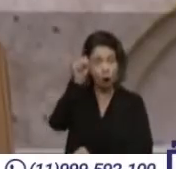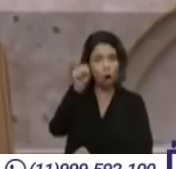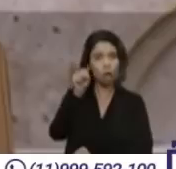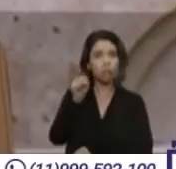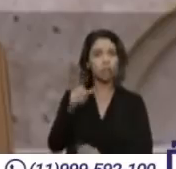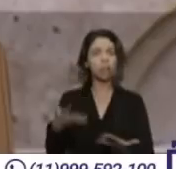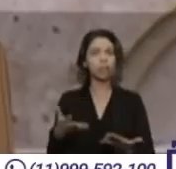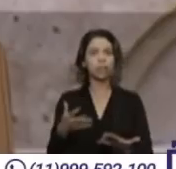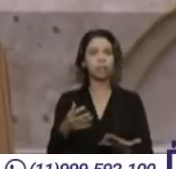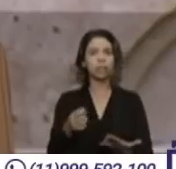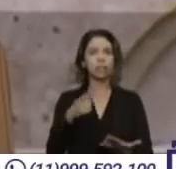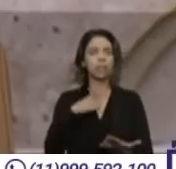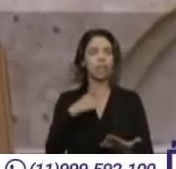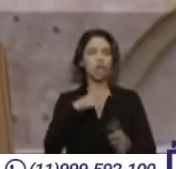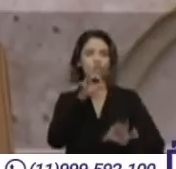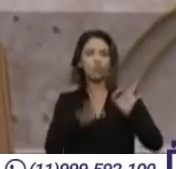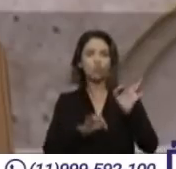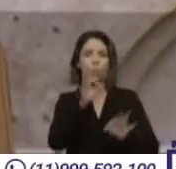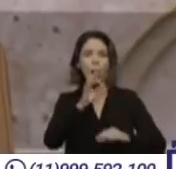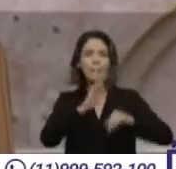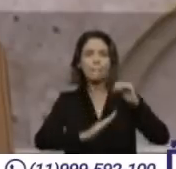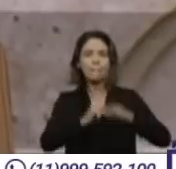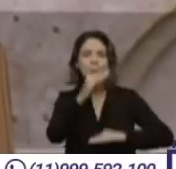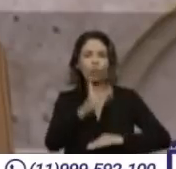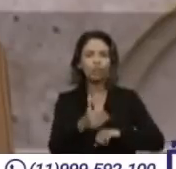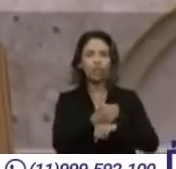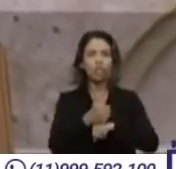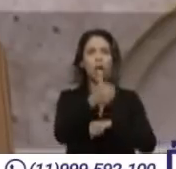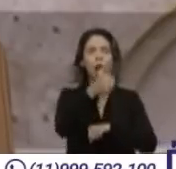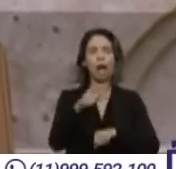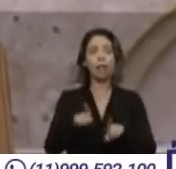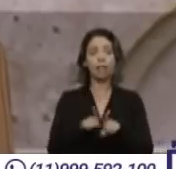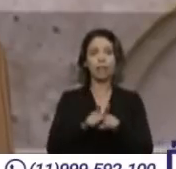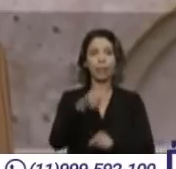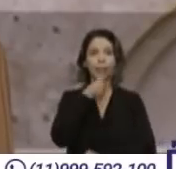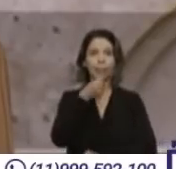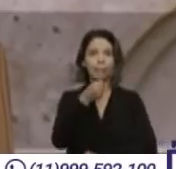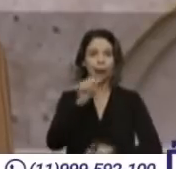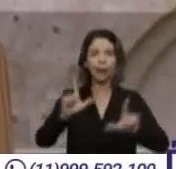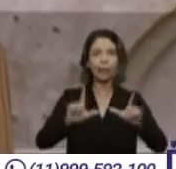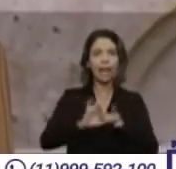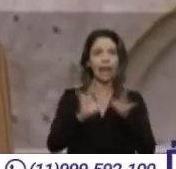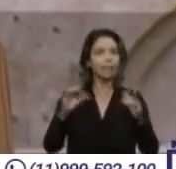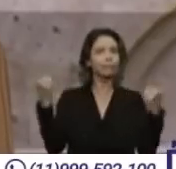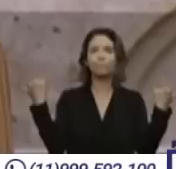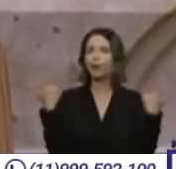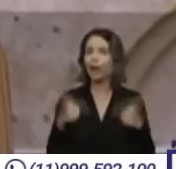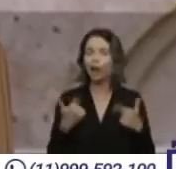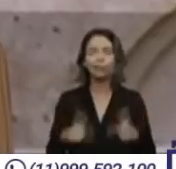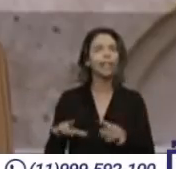sem juízes independentes e sem imprensa livre, não há democracia.